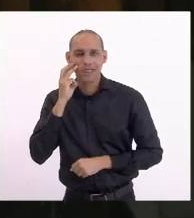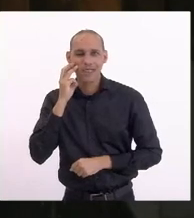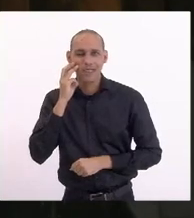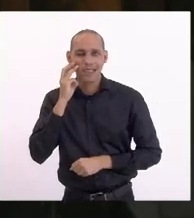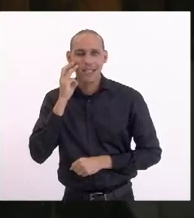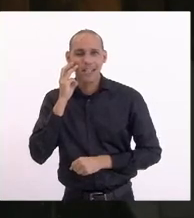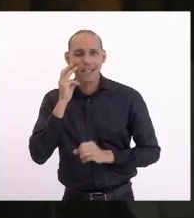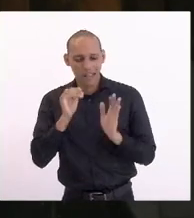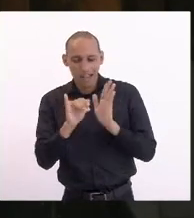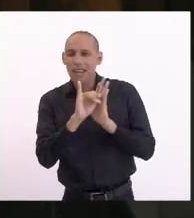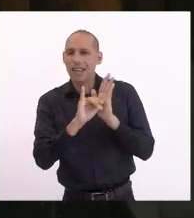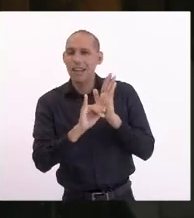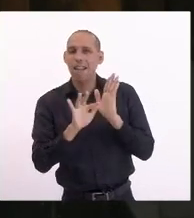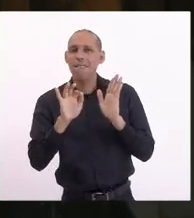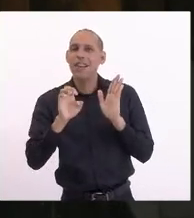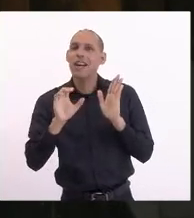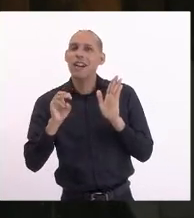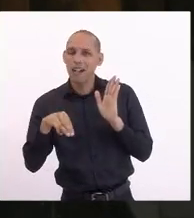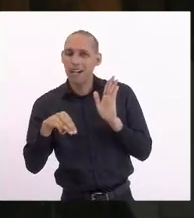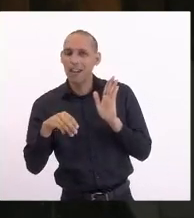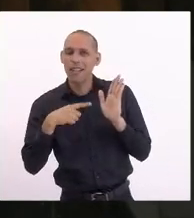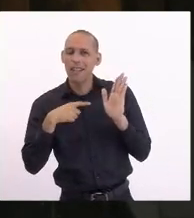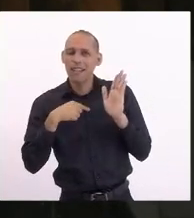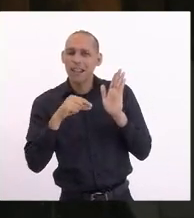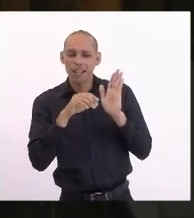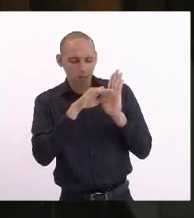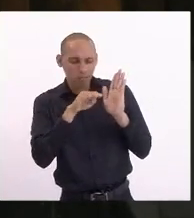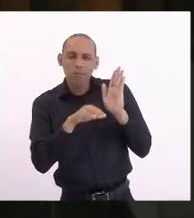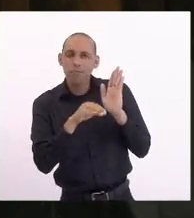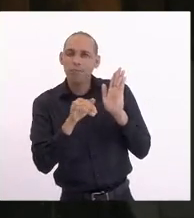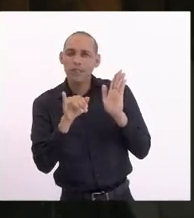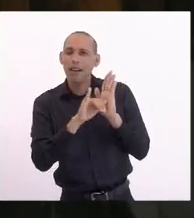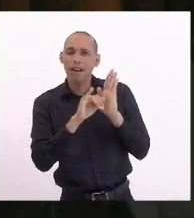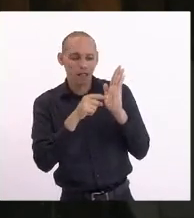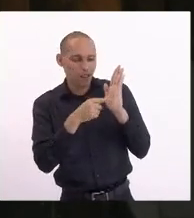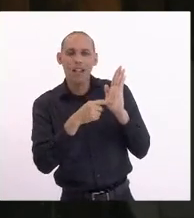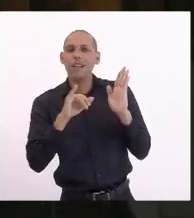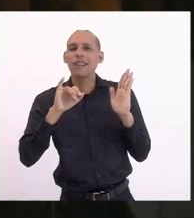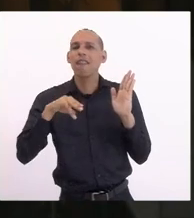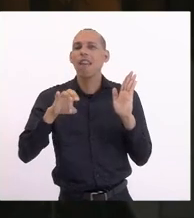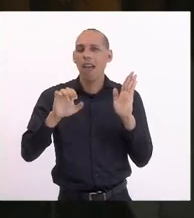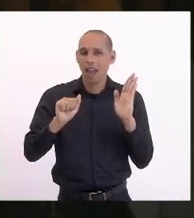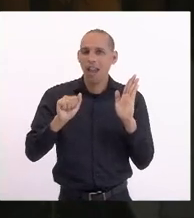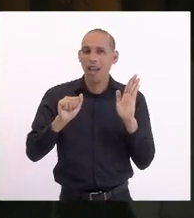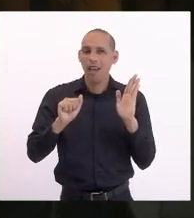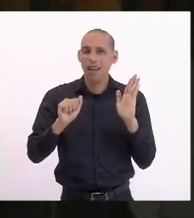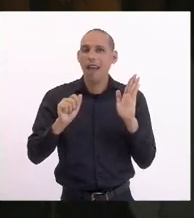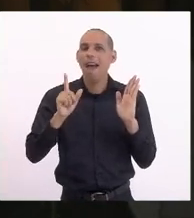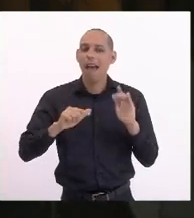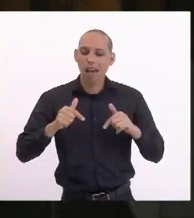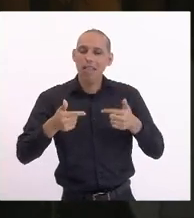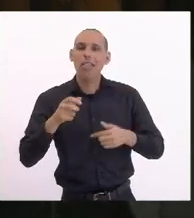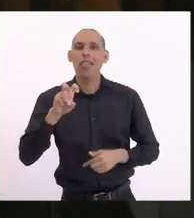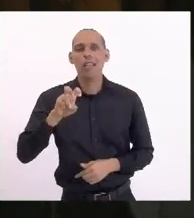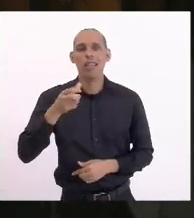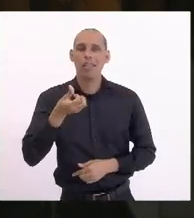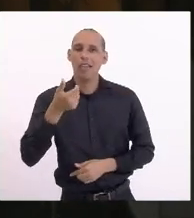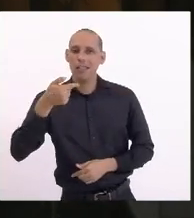do FECAM, tem um subitem do INEA, que é a ação